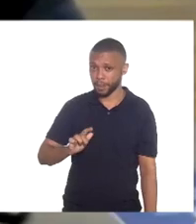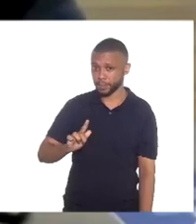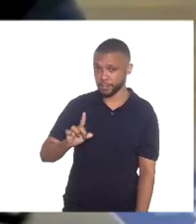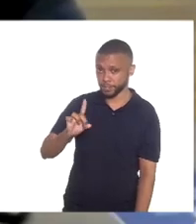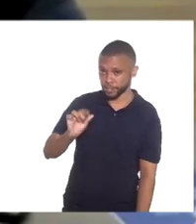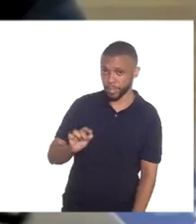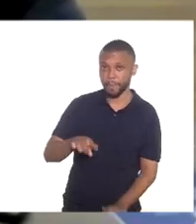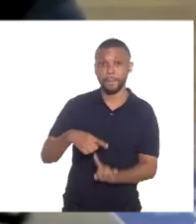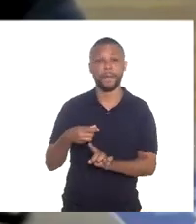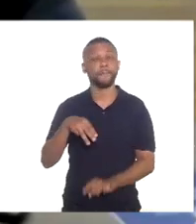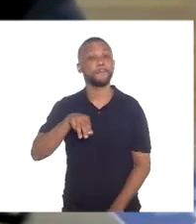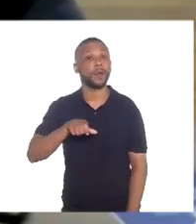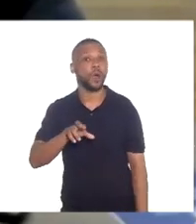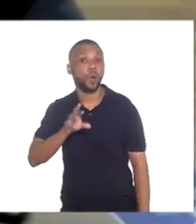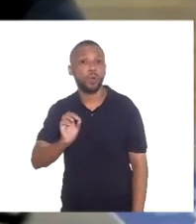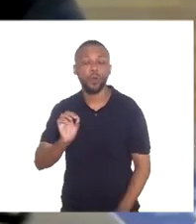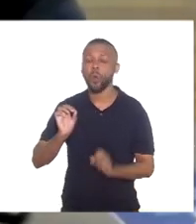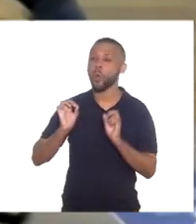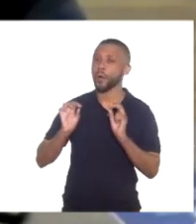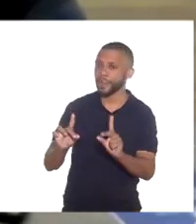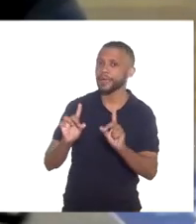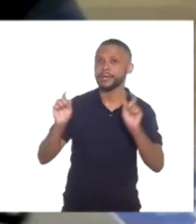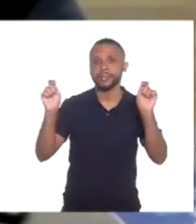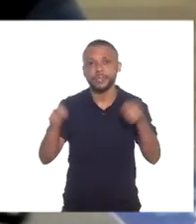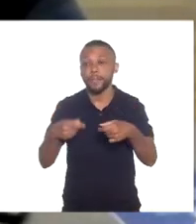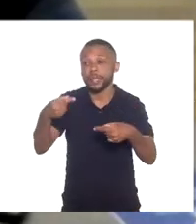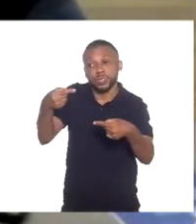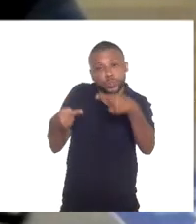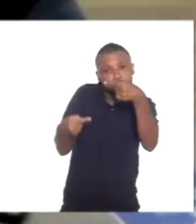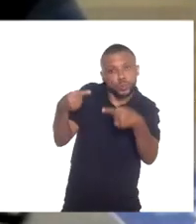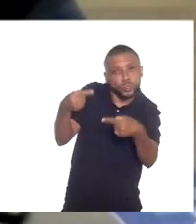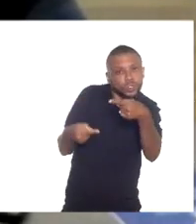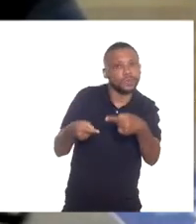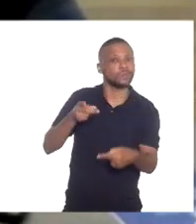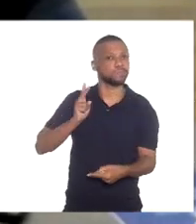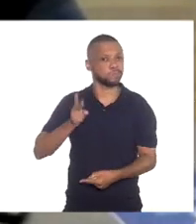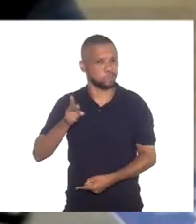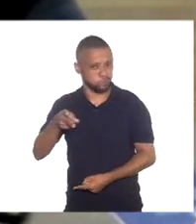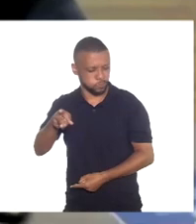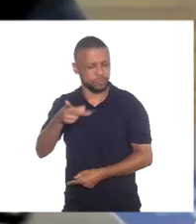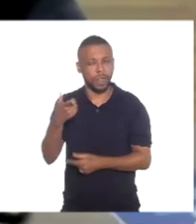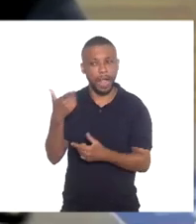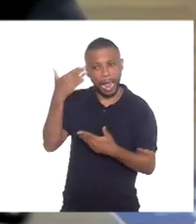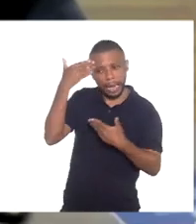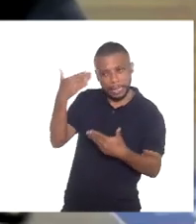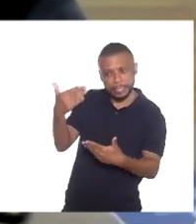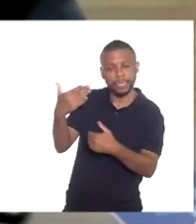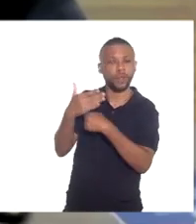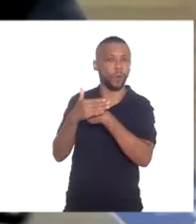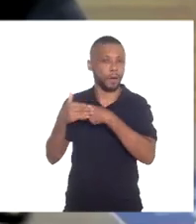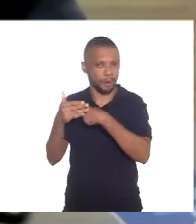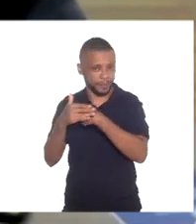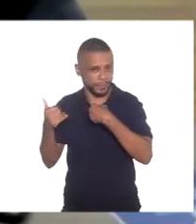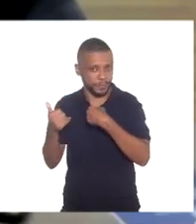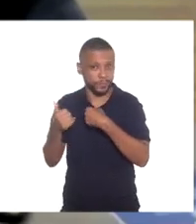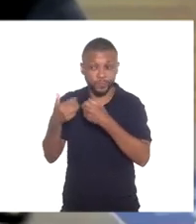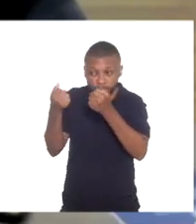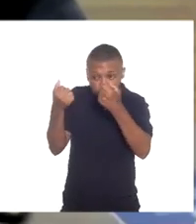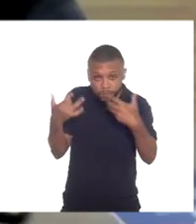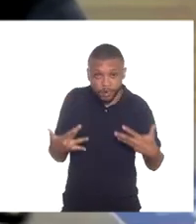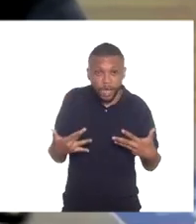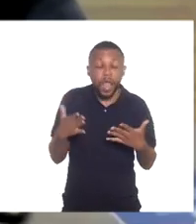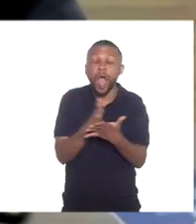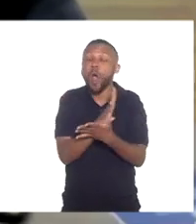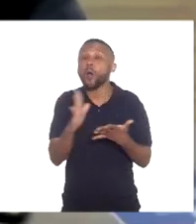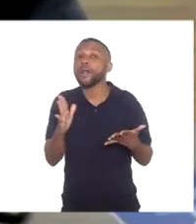é isso, vamos discutindo, continuar, agradecer o carinho aí, dizer, Célia, alguém me disse um